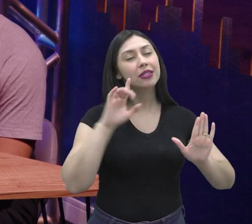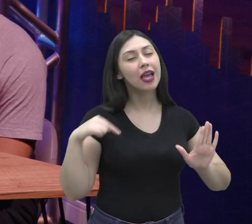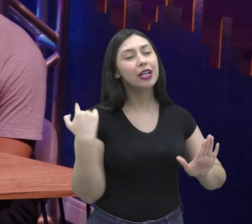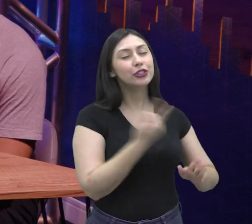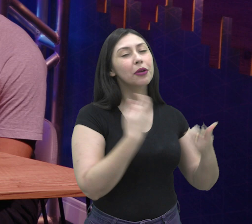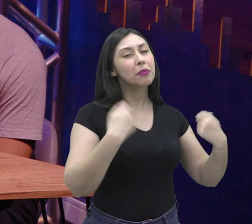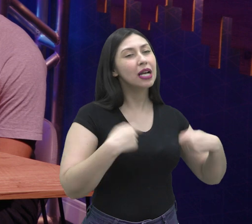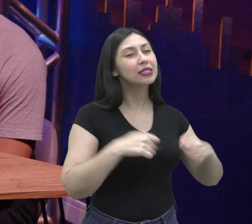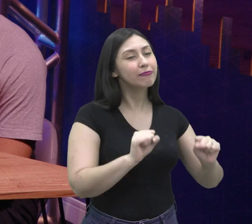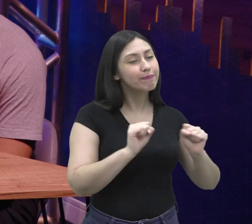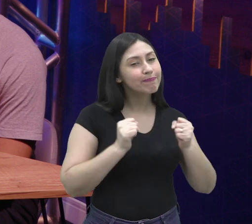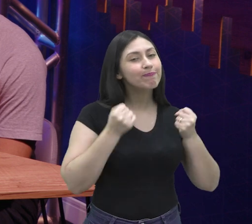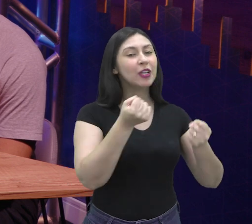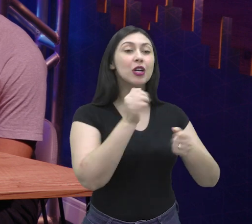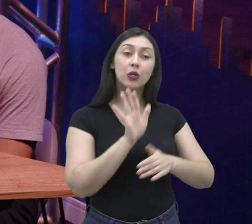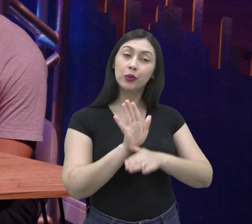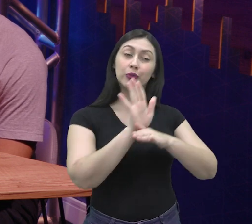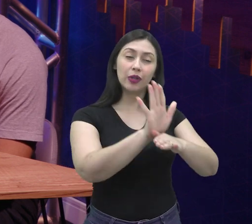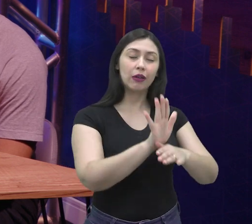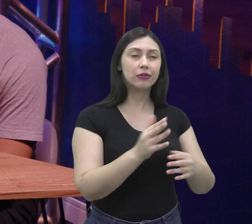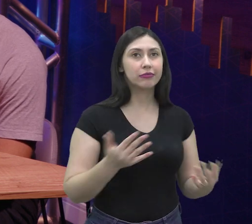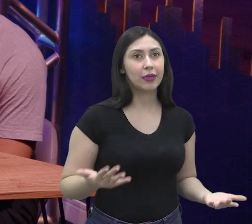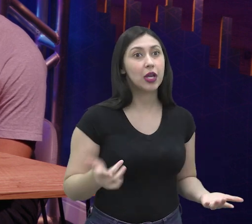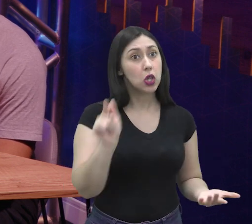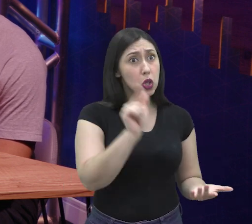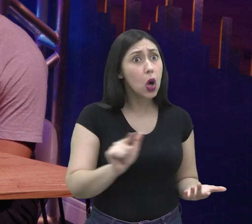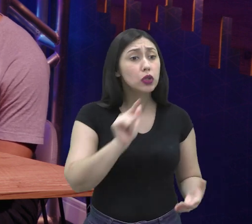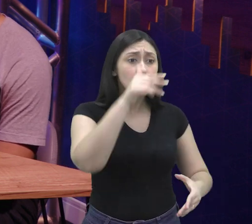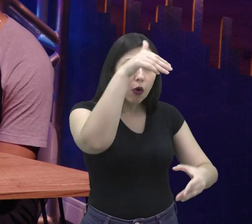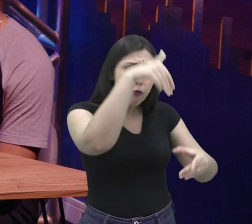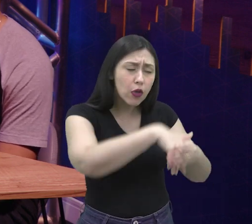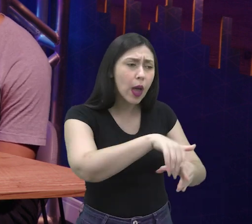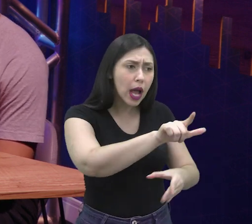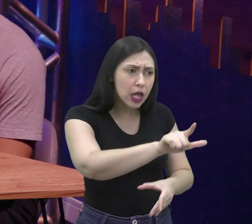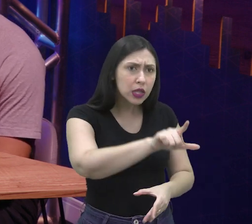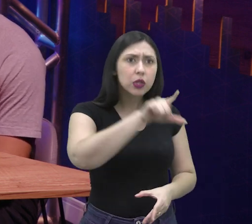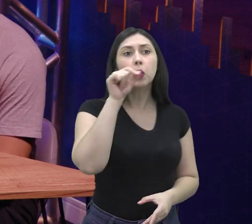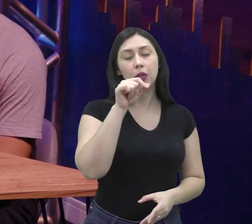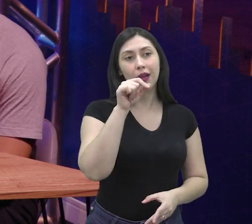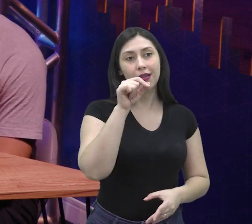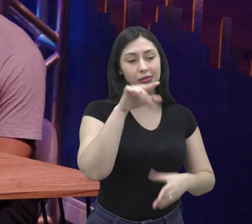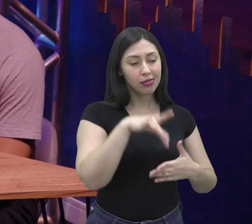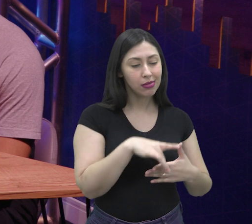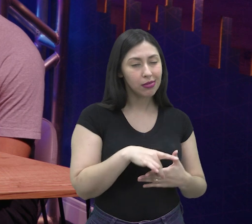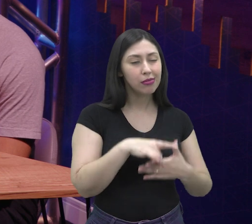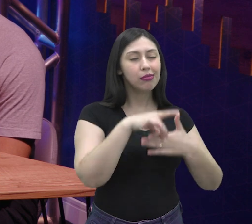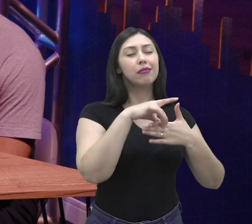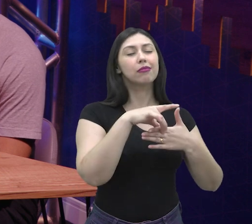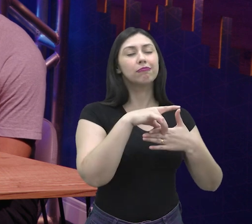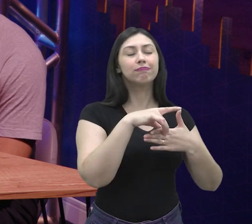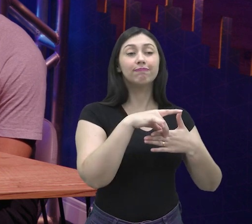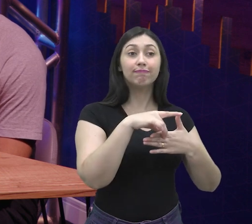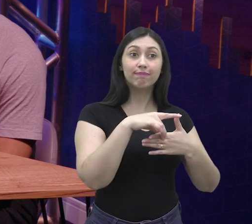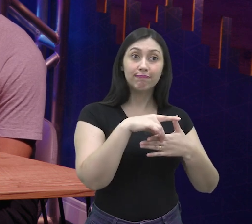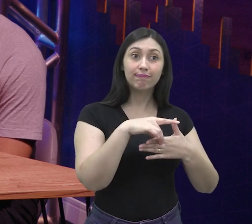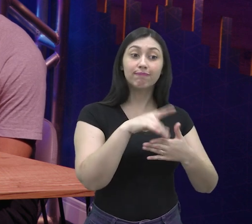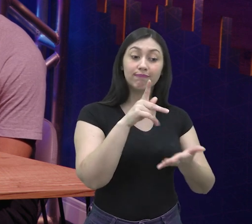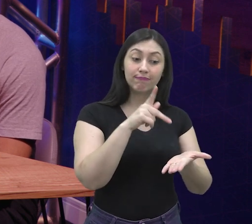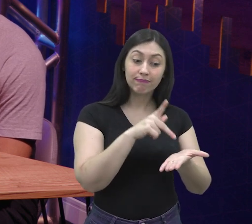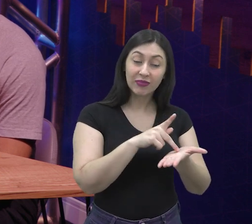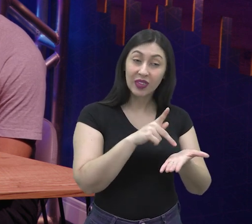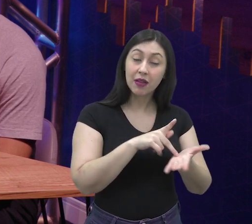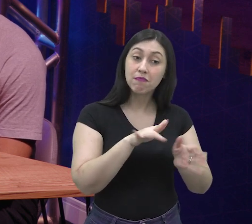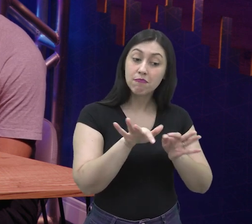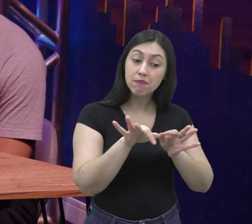precisa fazer, realmente. E claro, também votar em pessoas, né, escolher líderes que realmente